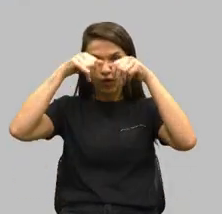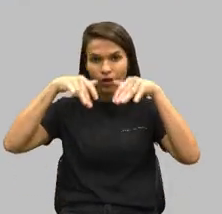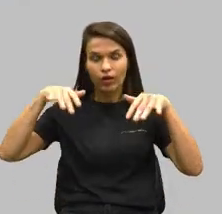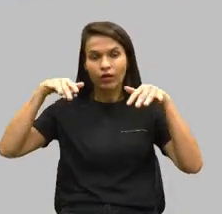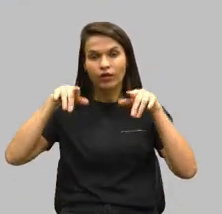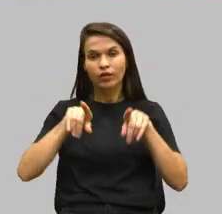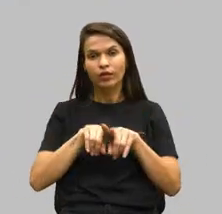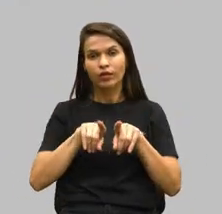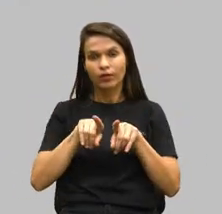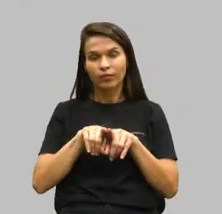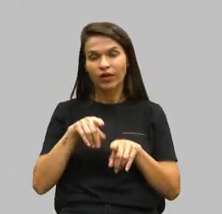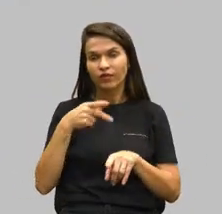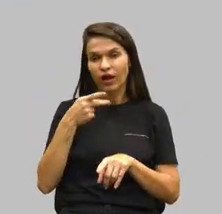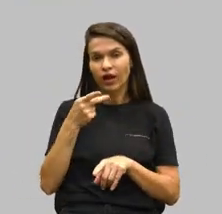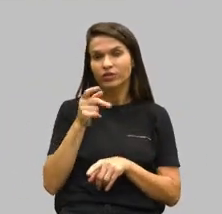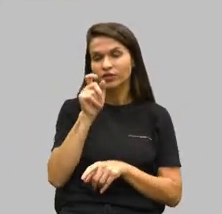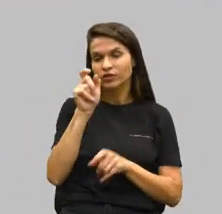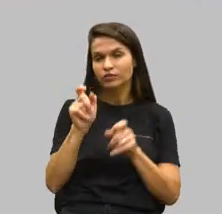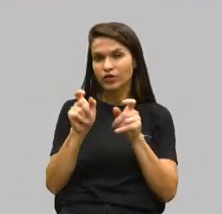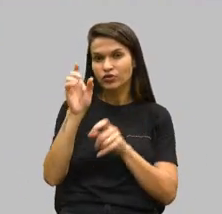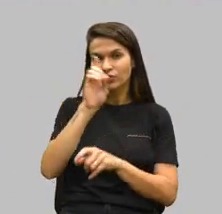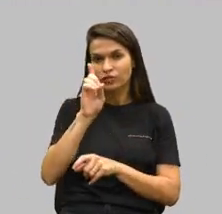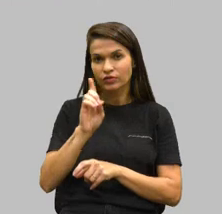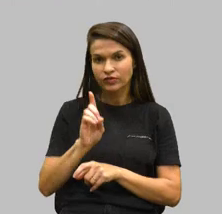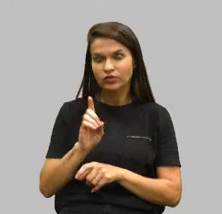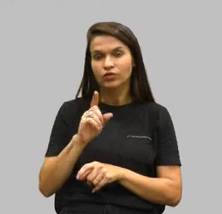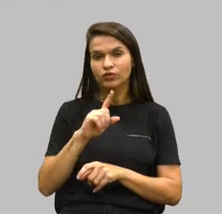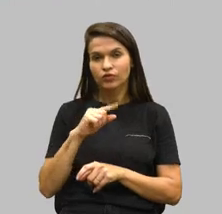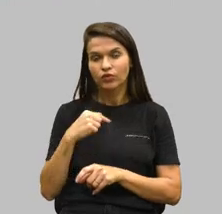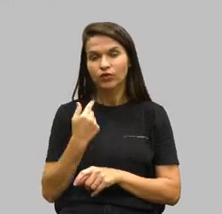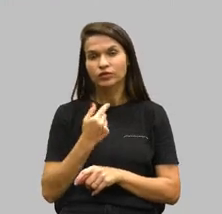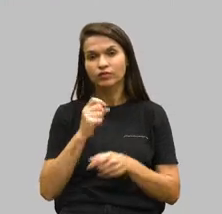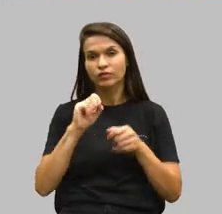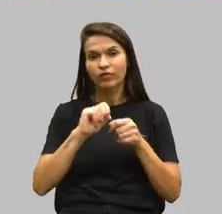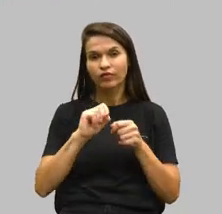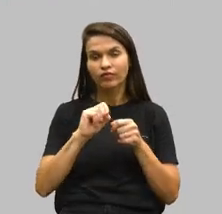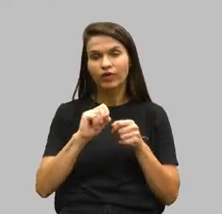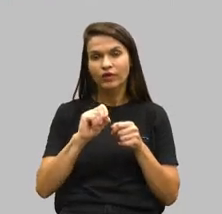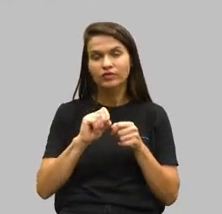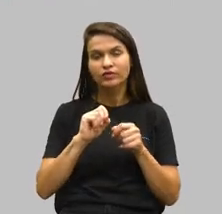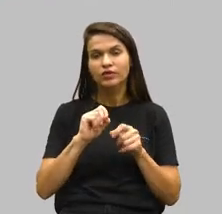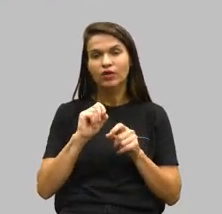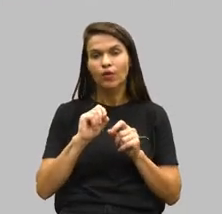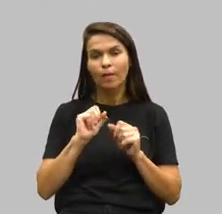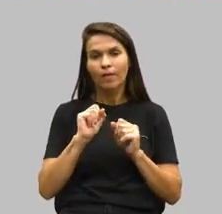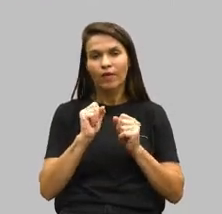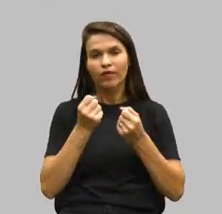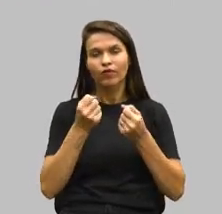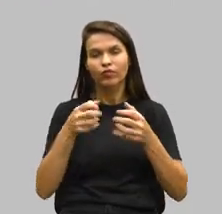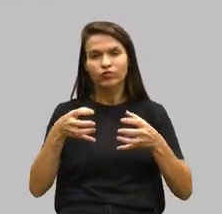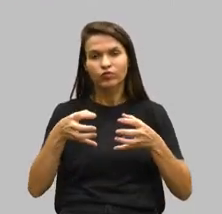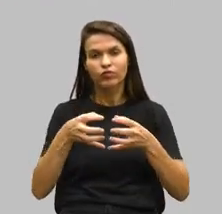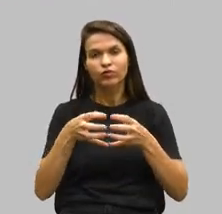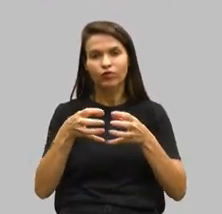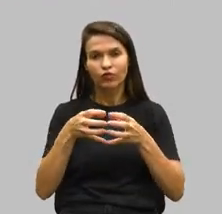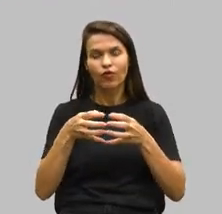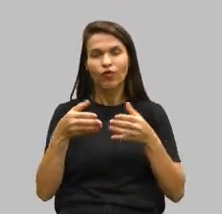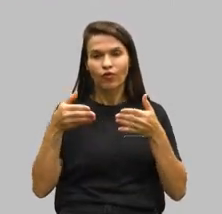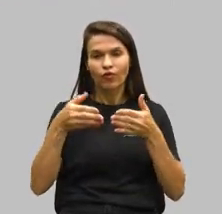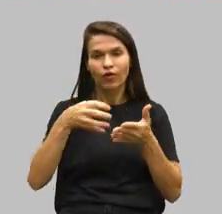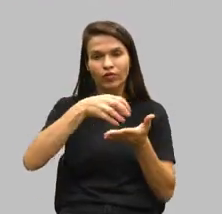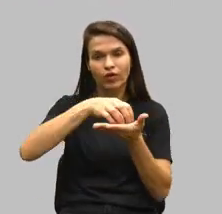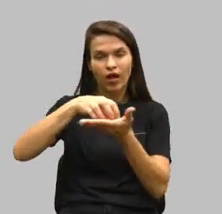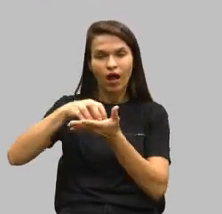falando das pessoas com deficiência nós estamos aqui fazendo uma uma força tarefa para o centro dias e as